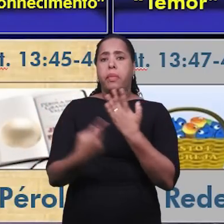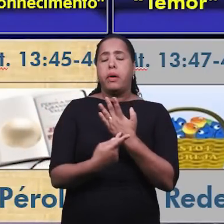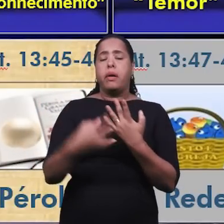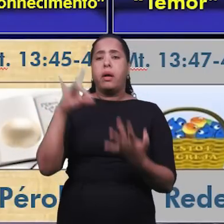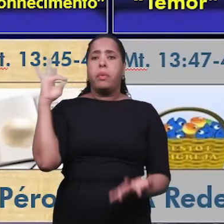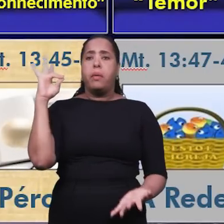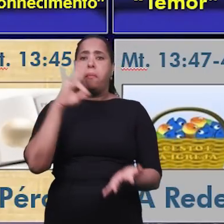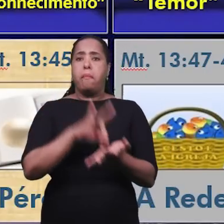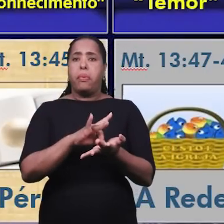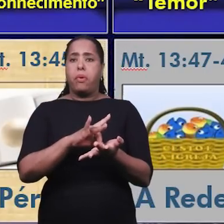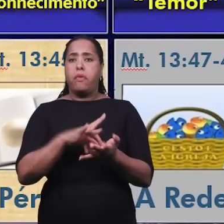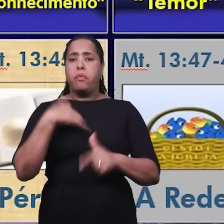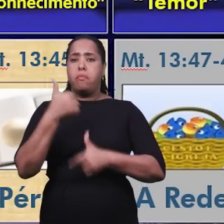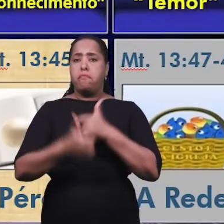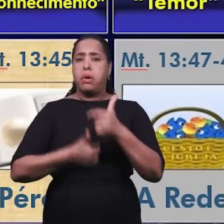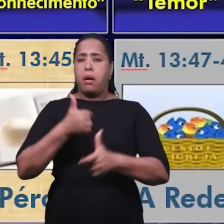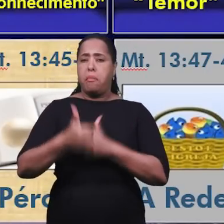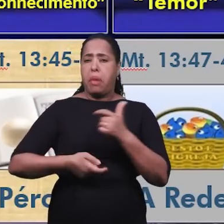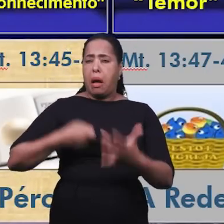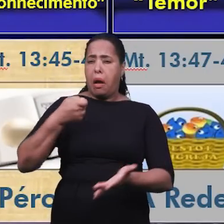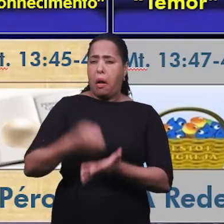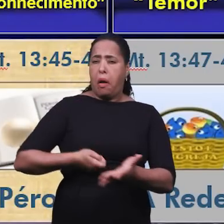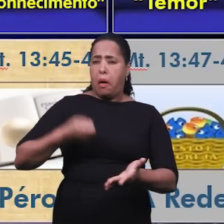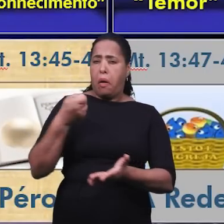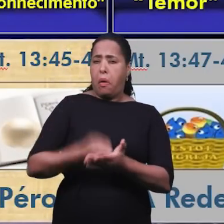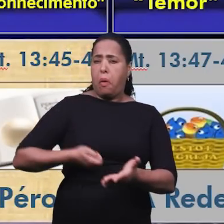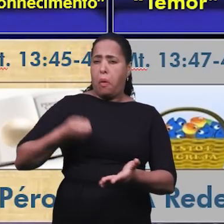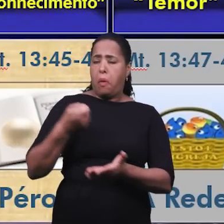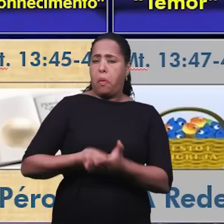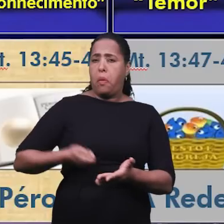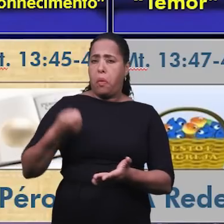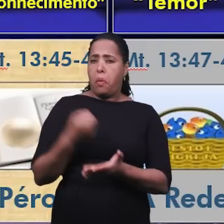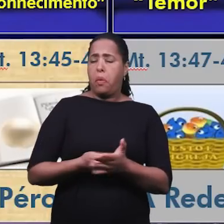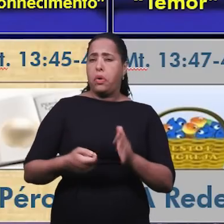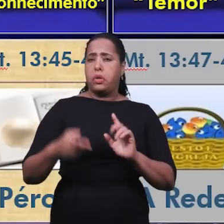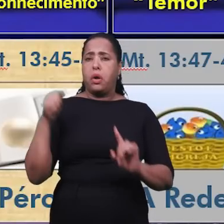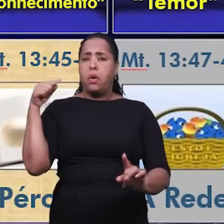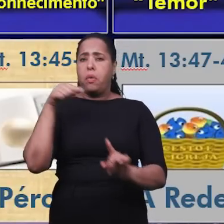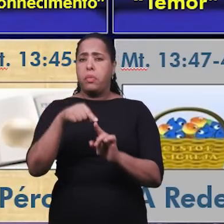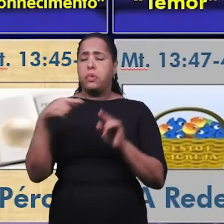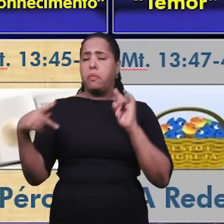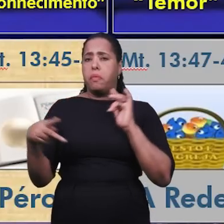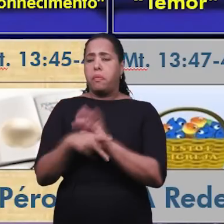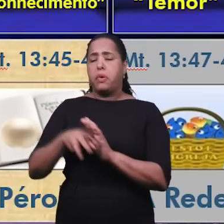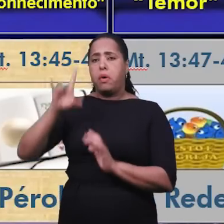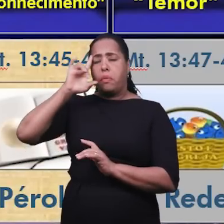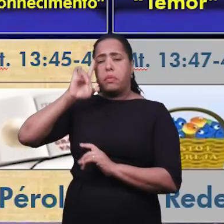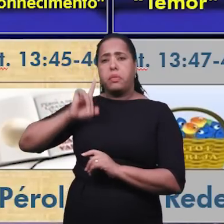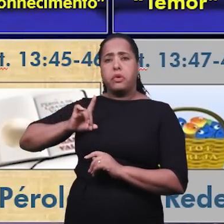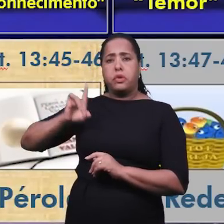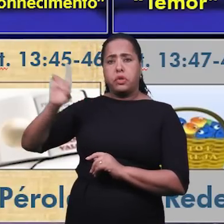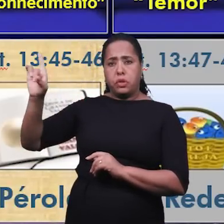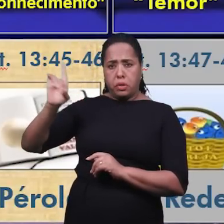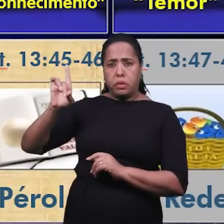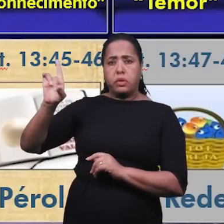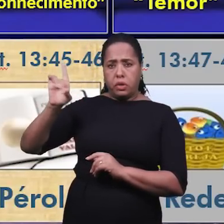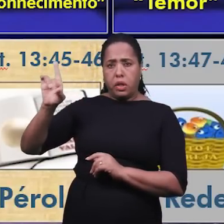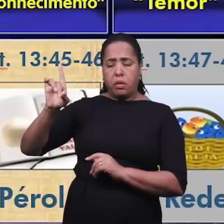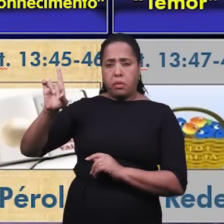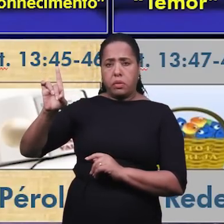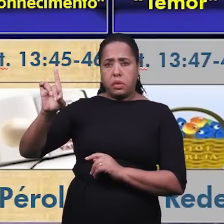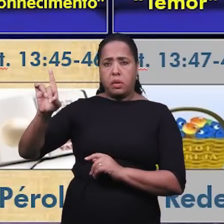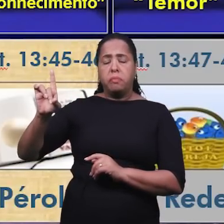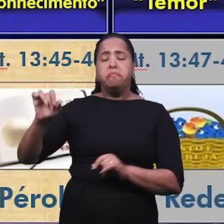a parábola, porque vai confirmar a luta, né? O propósito de Deus